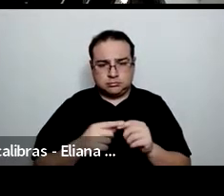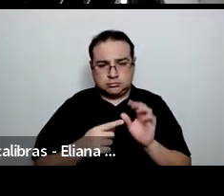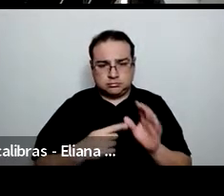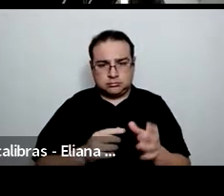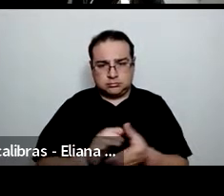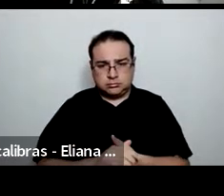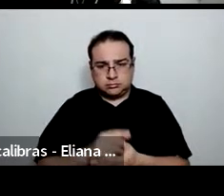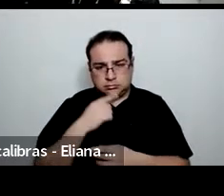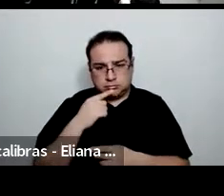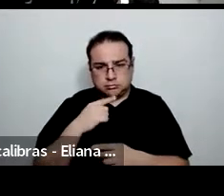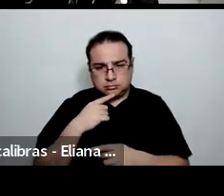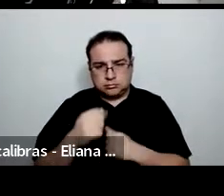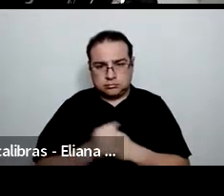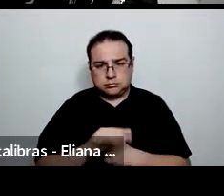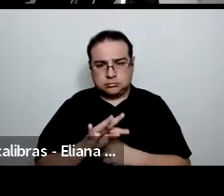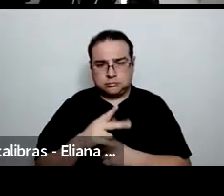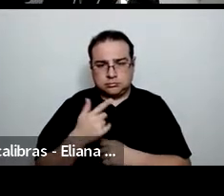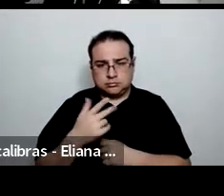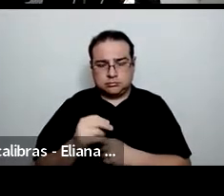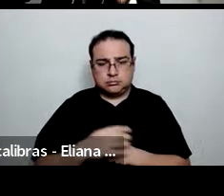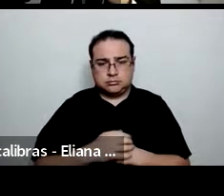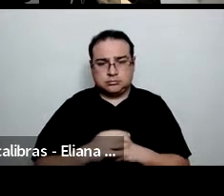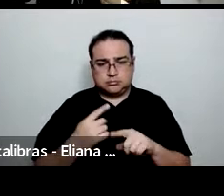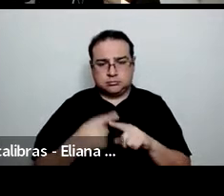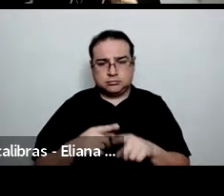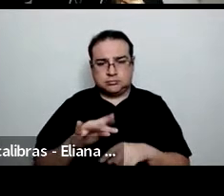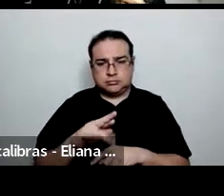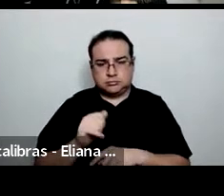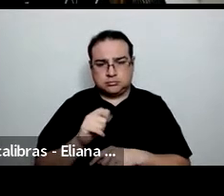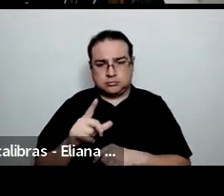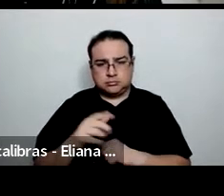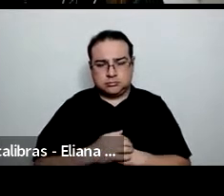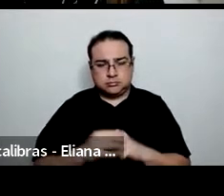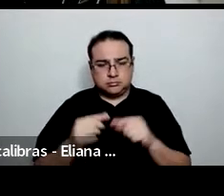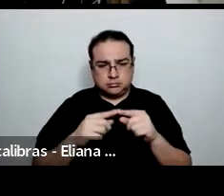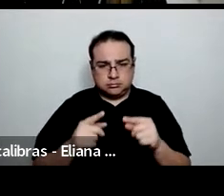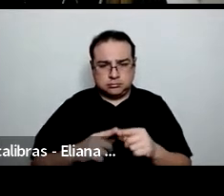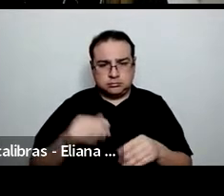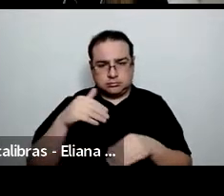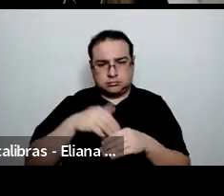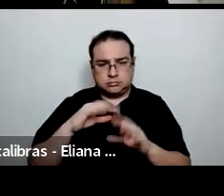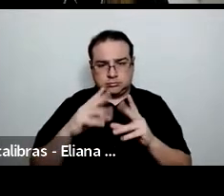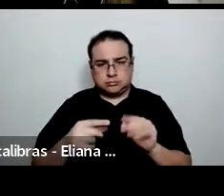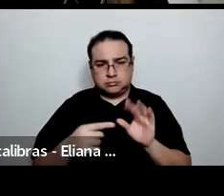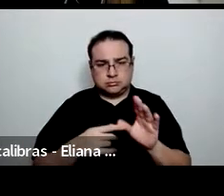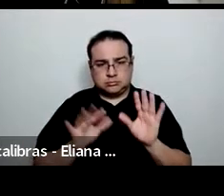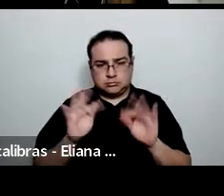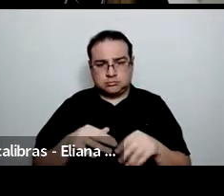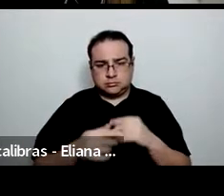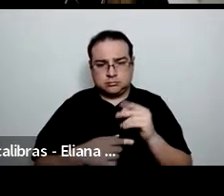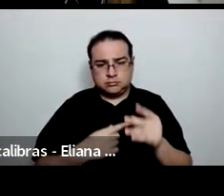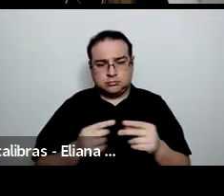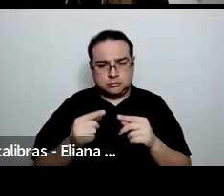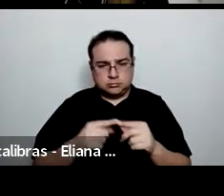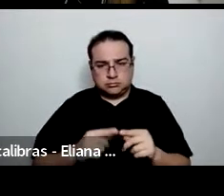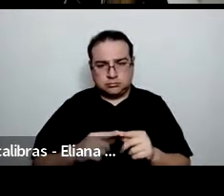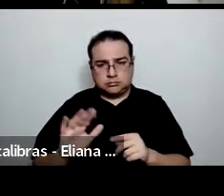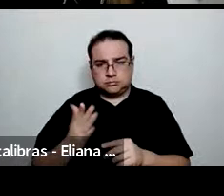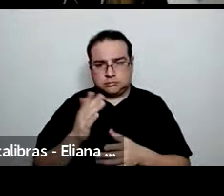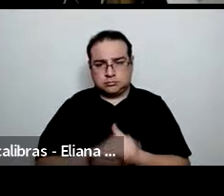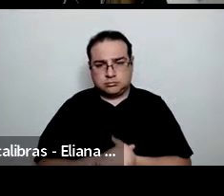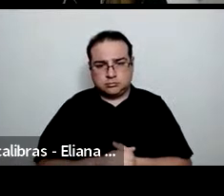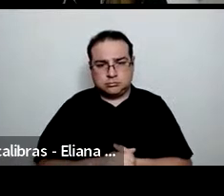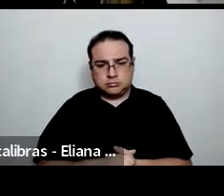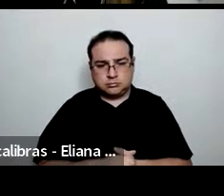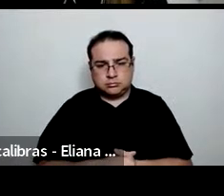ficar impedido de obter a festa A Festa tão de quitação eleitoral na Esfera eleitoral até o final da legislatura que ocorrer